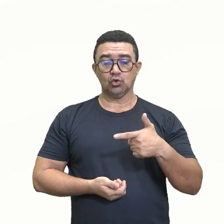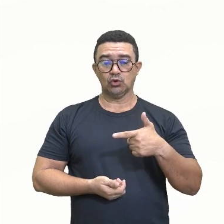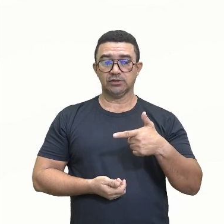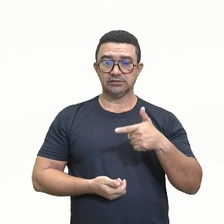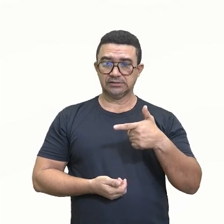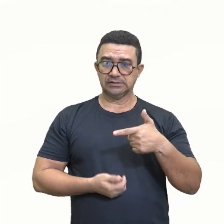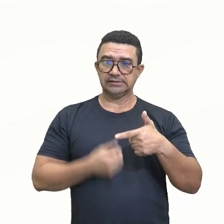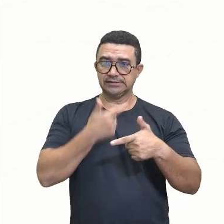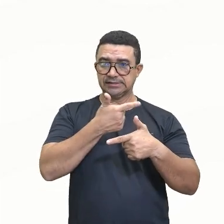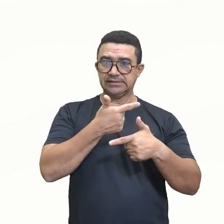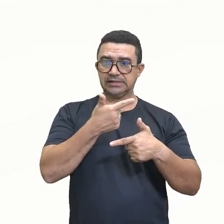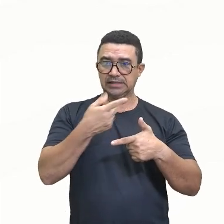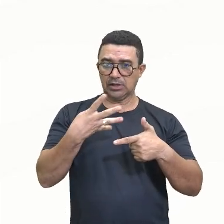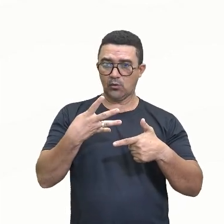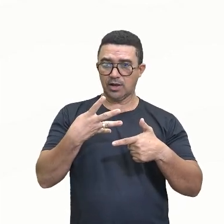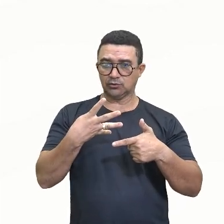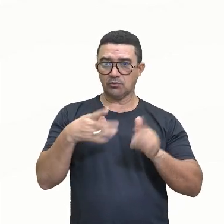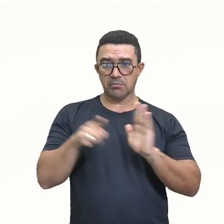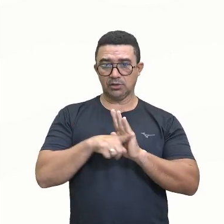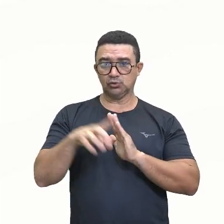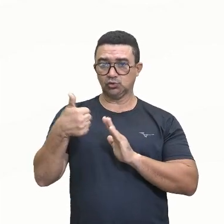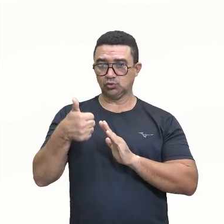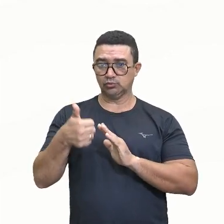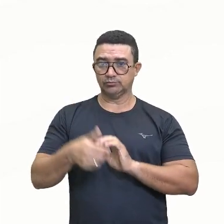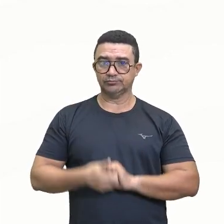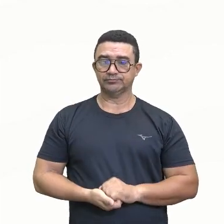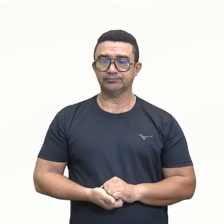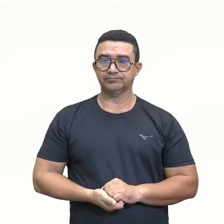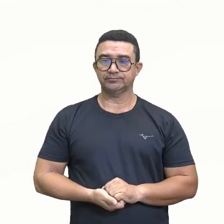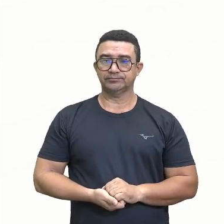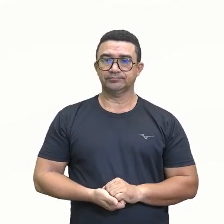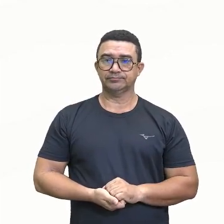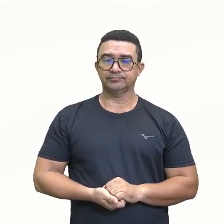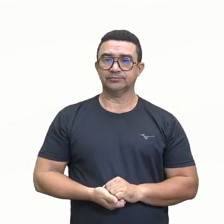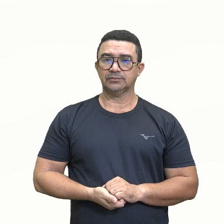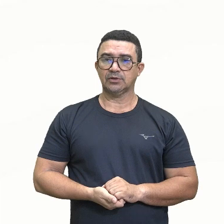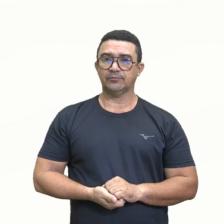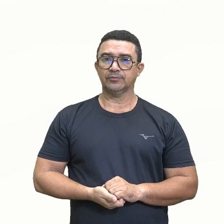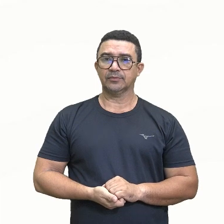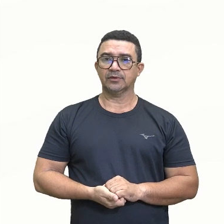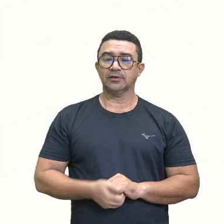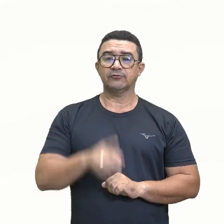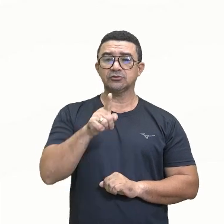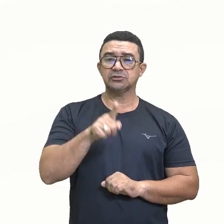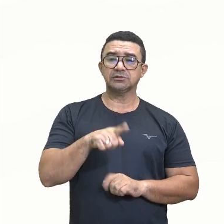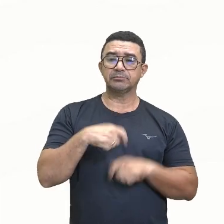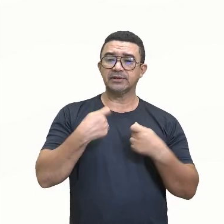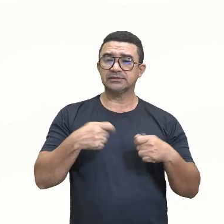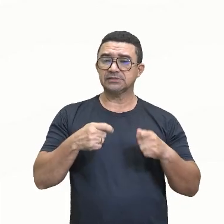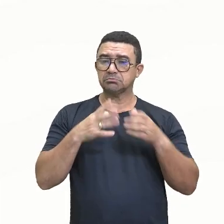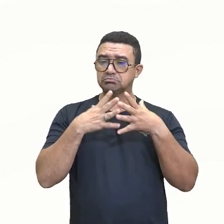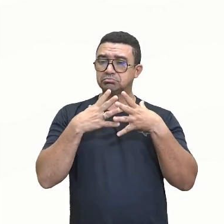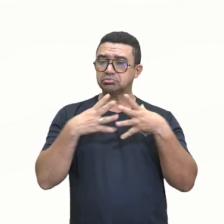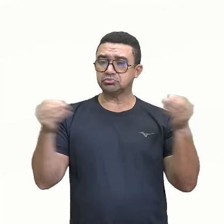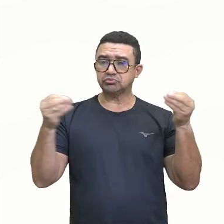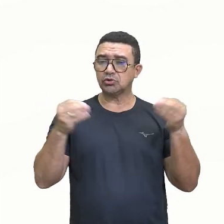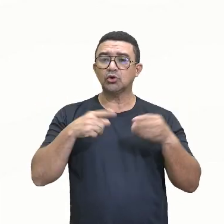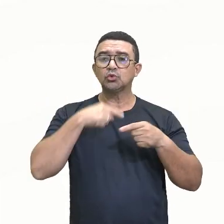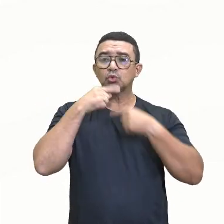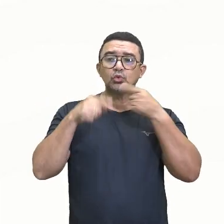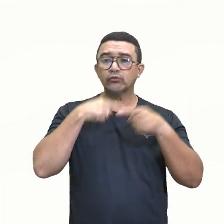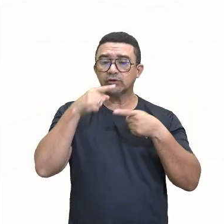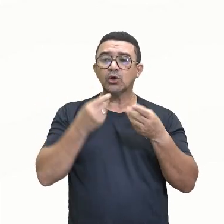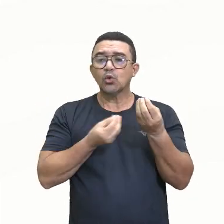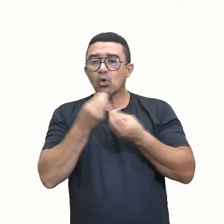Chegamos novamente ao mesmo número, ok? Para que você não tenha dúvida, então, como